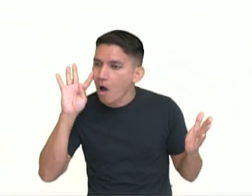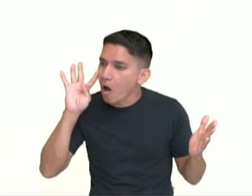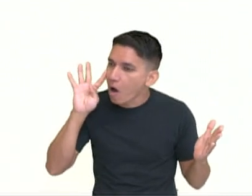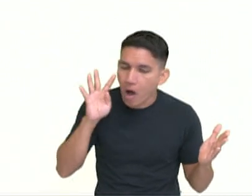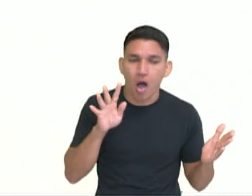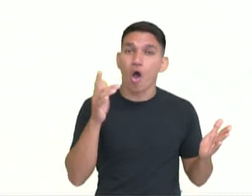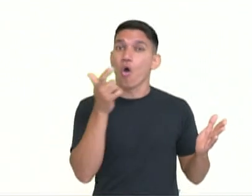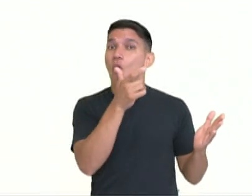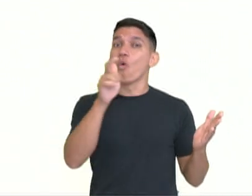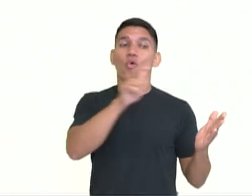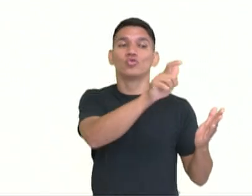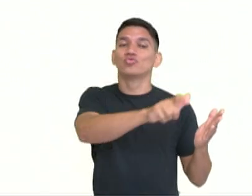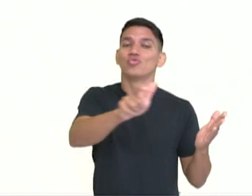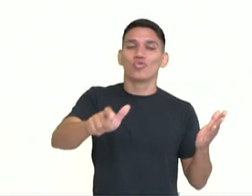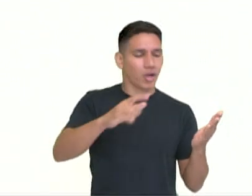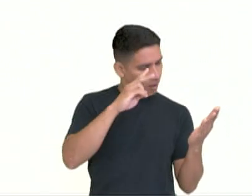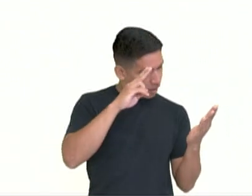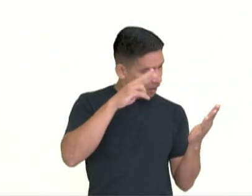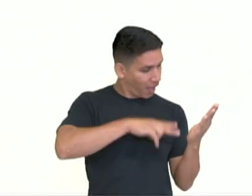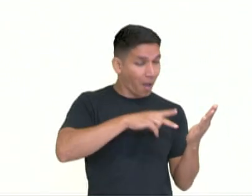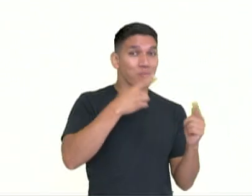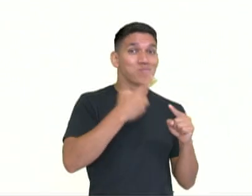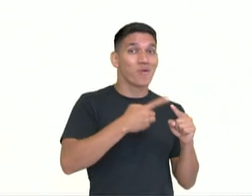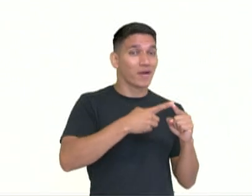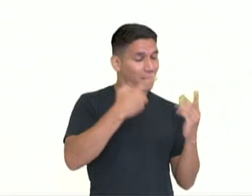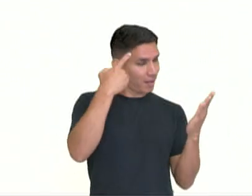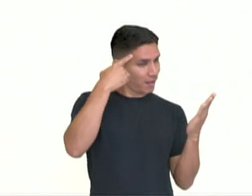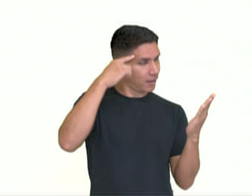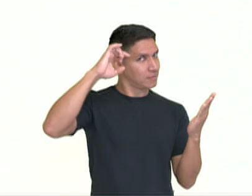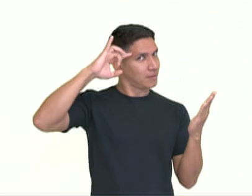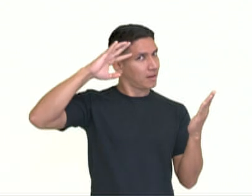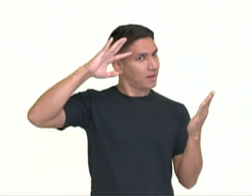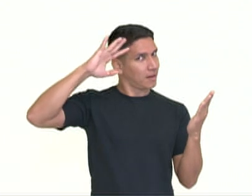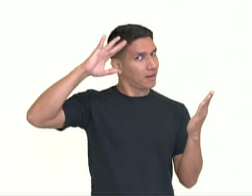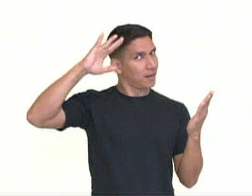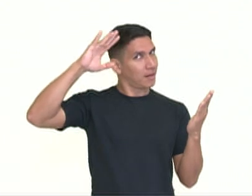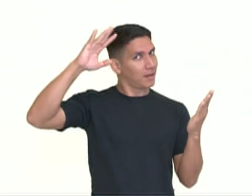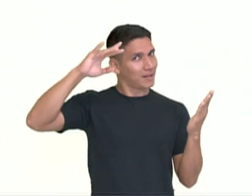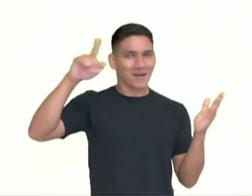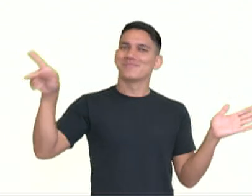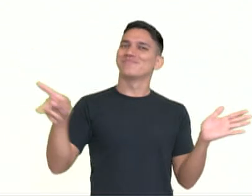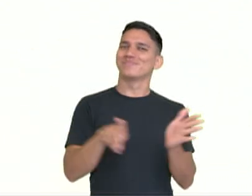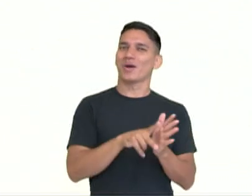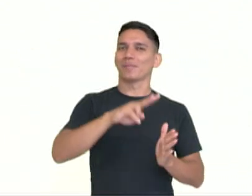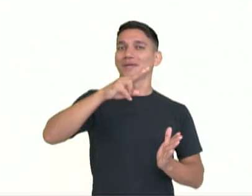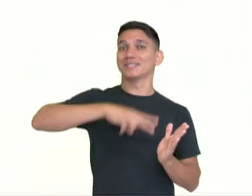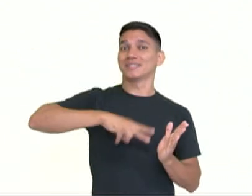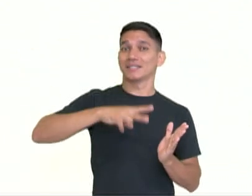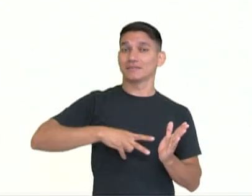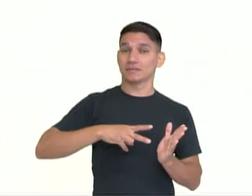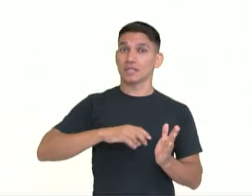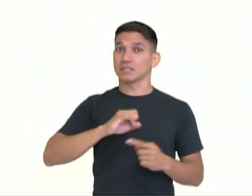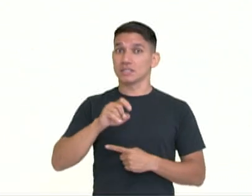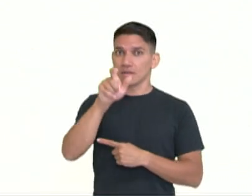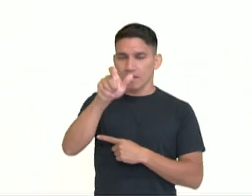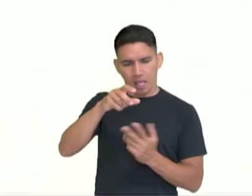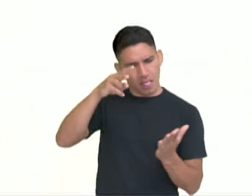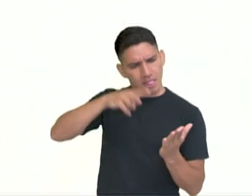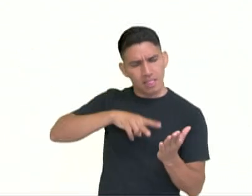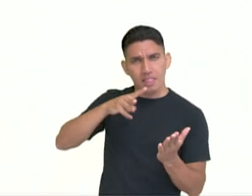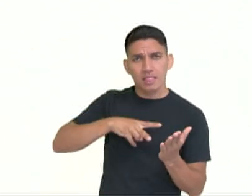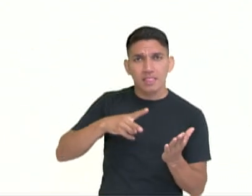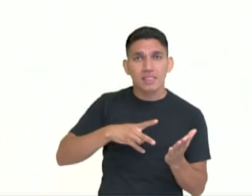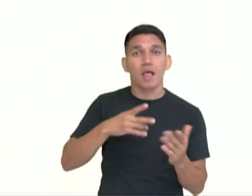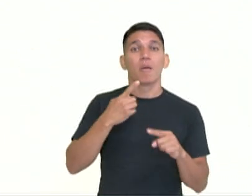viver outras histórias. Então, aquilo que a gente já entende sobre a leitura. Quando você lê por entretenimento, lê